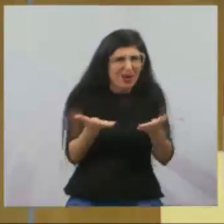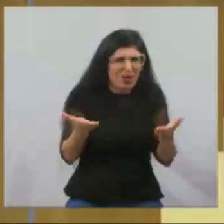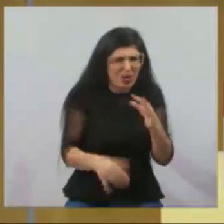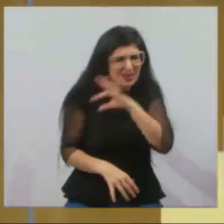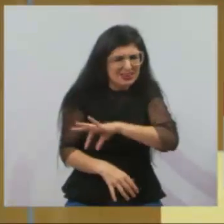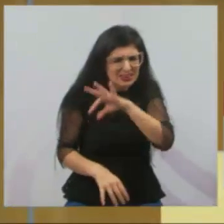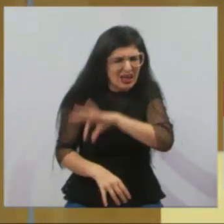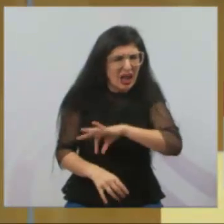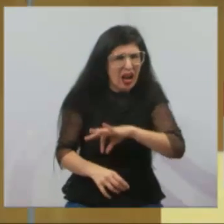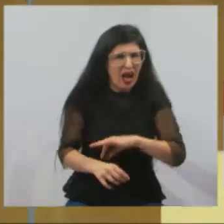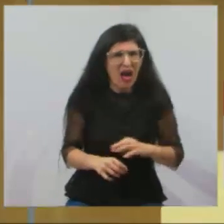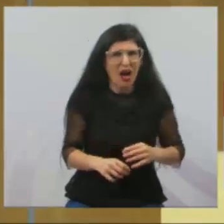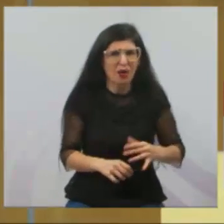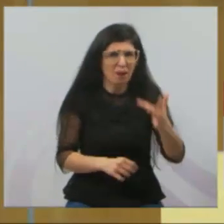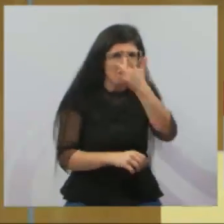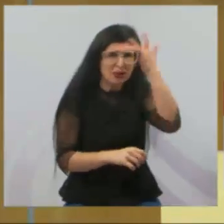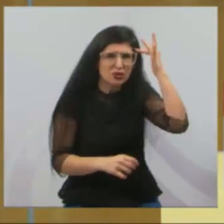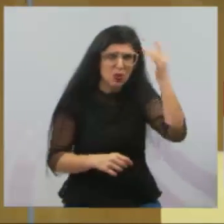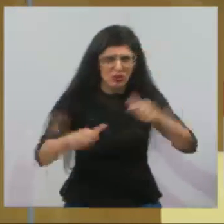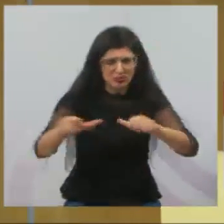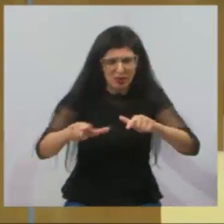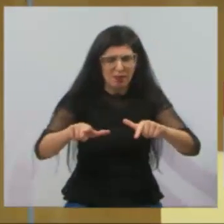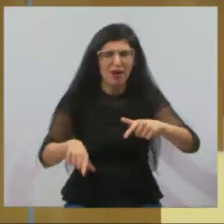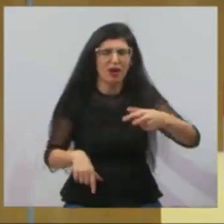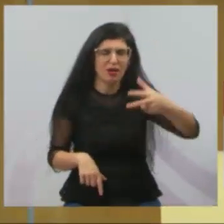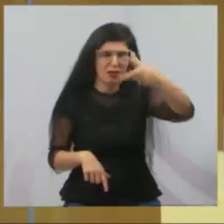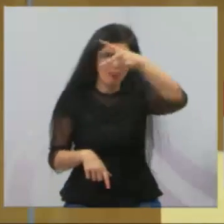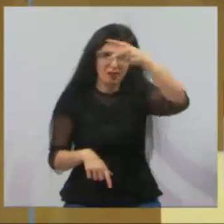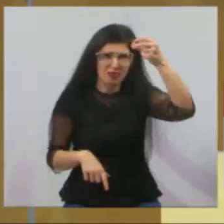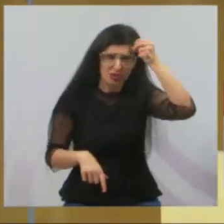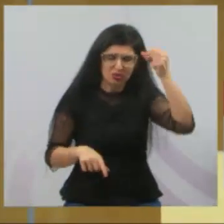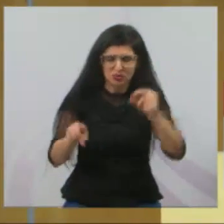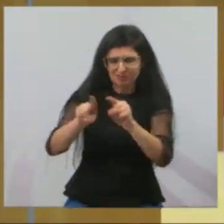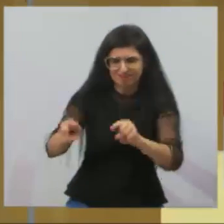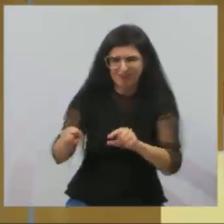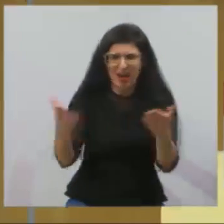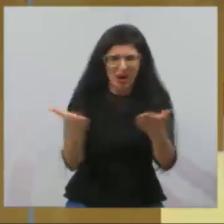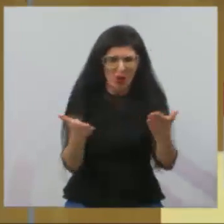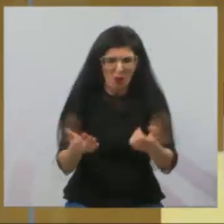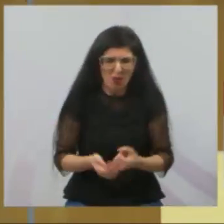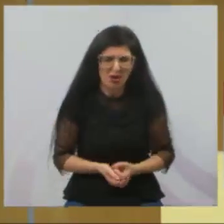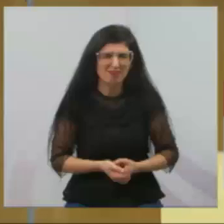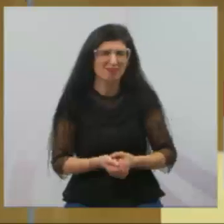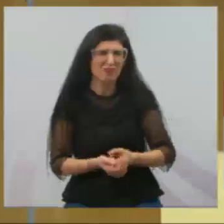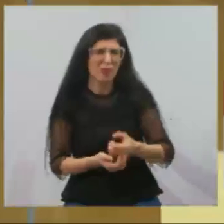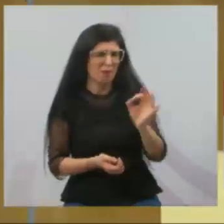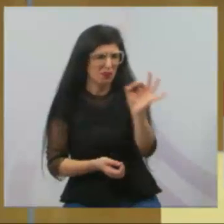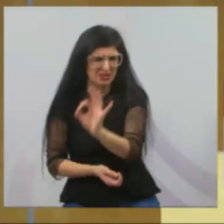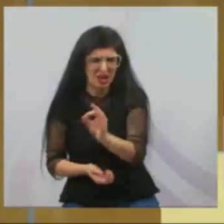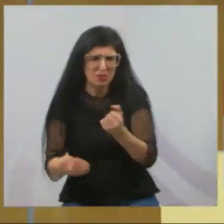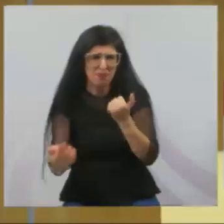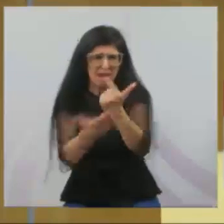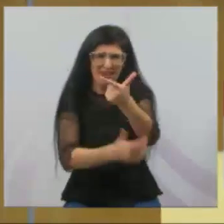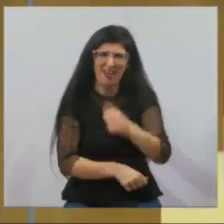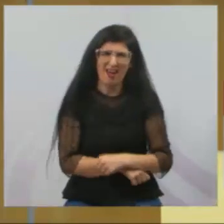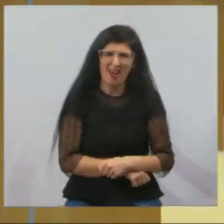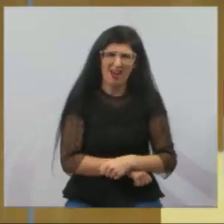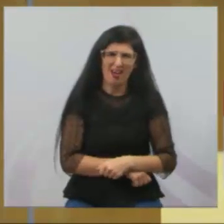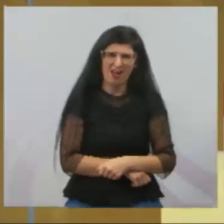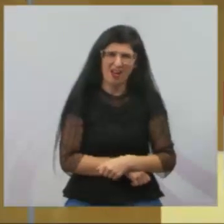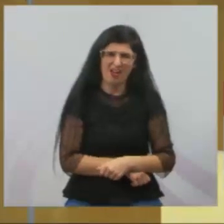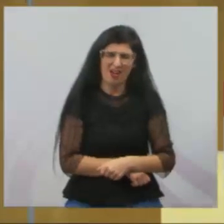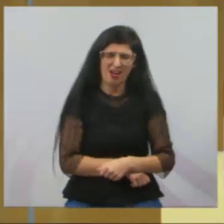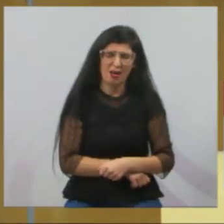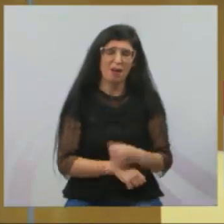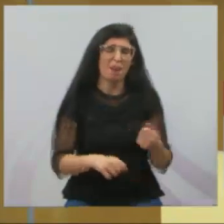tratando do tema aqui. Como eu disse, eu queria colocar uma situação aqui para os vereadores, que obviamente já